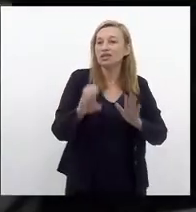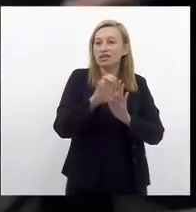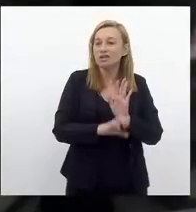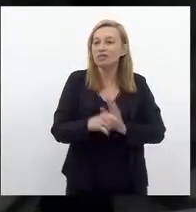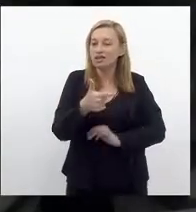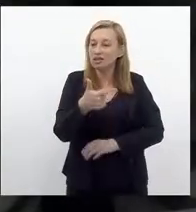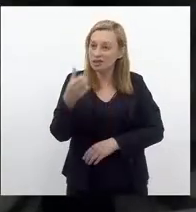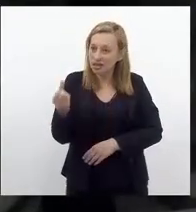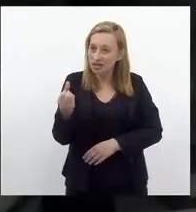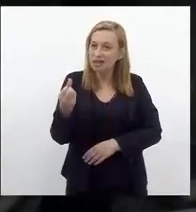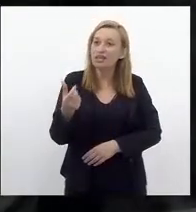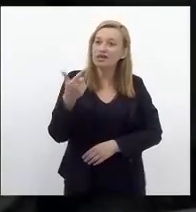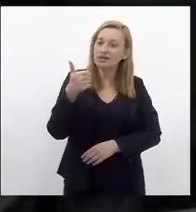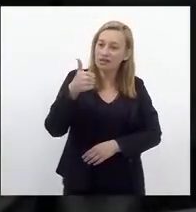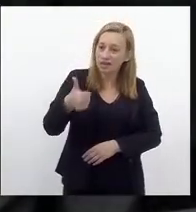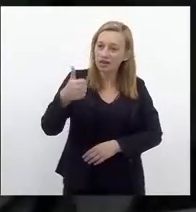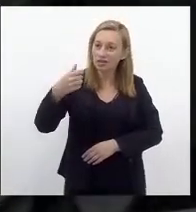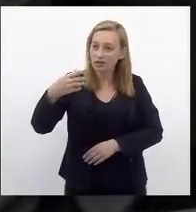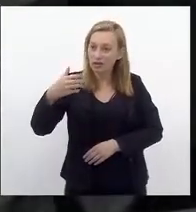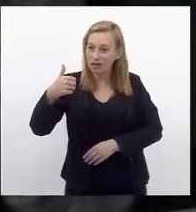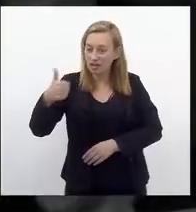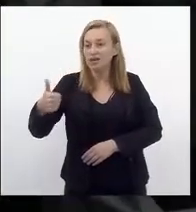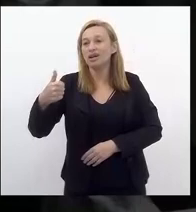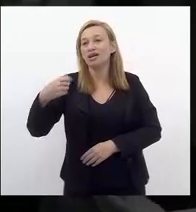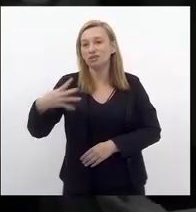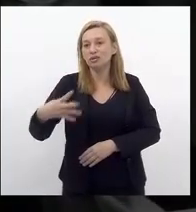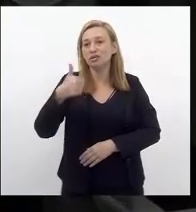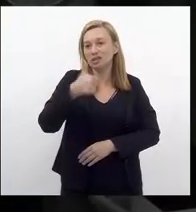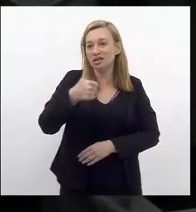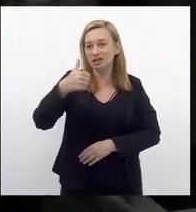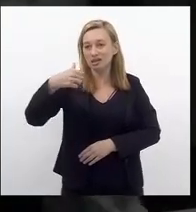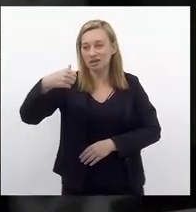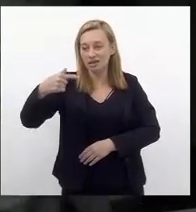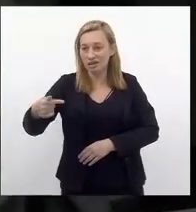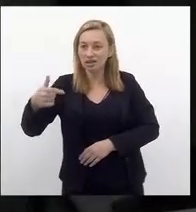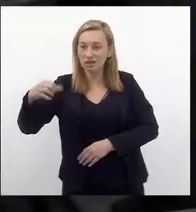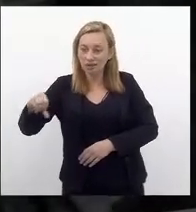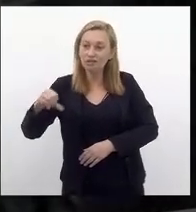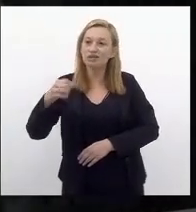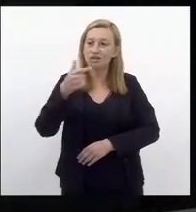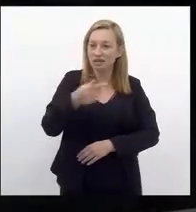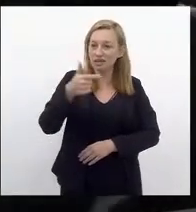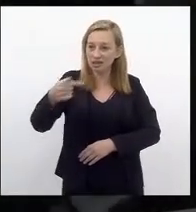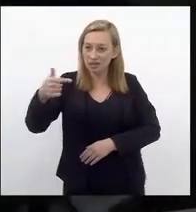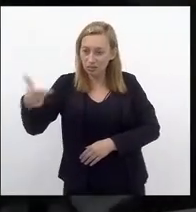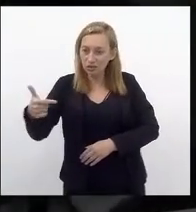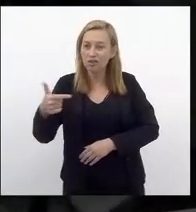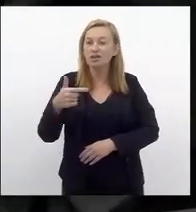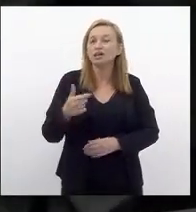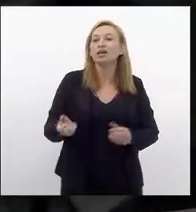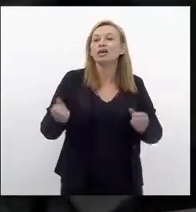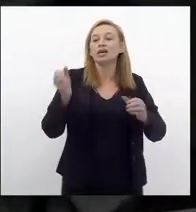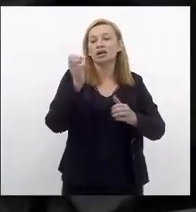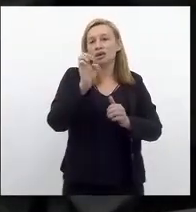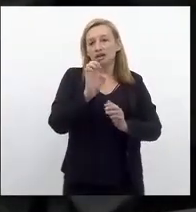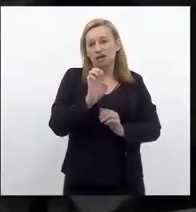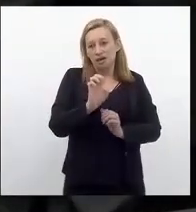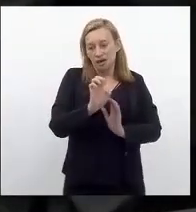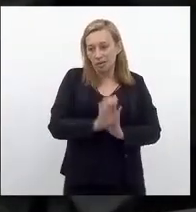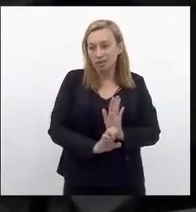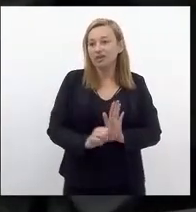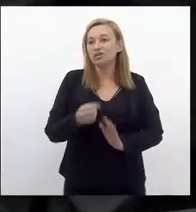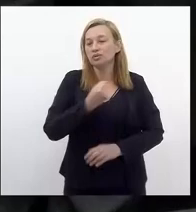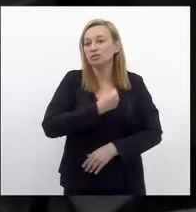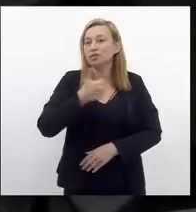emenda 16 114 e 169 e 172 pela aprovação das emendas supressivas nº